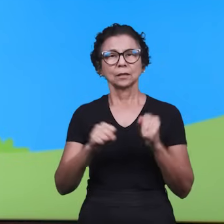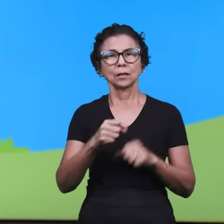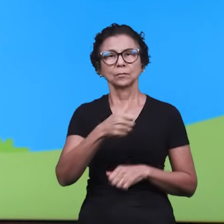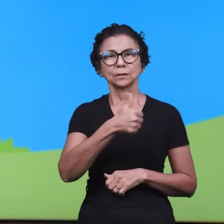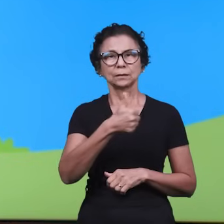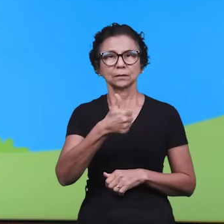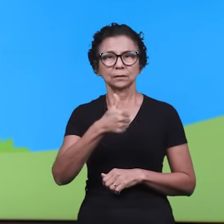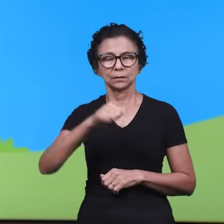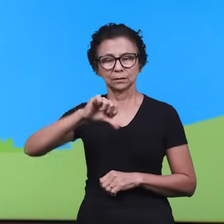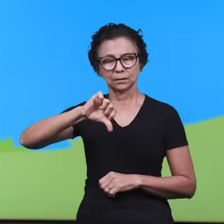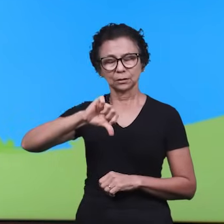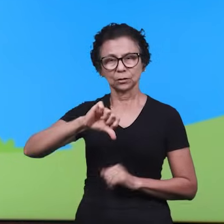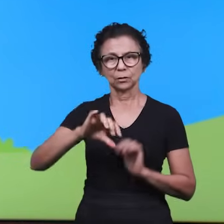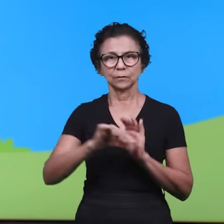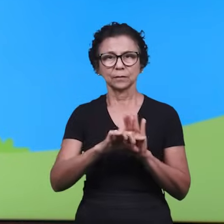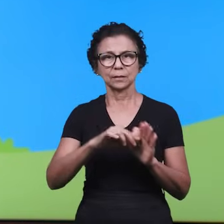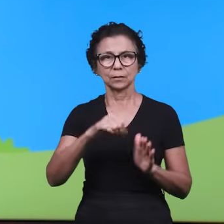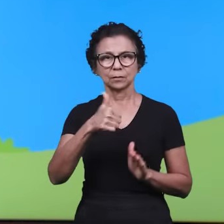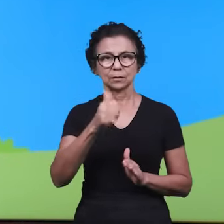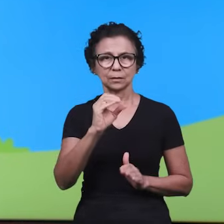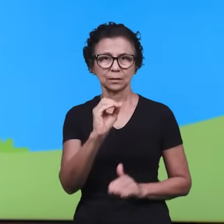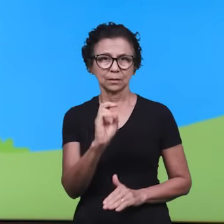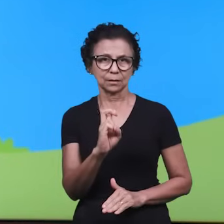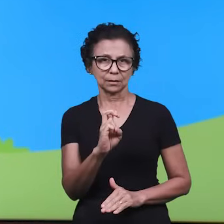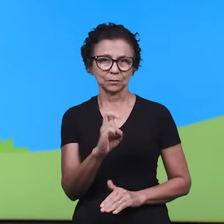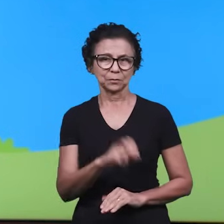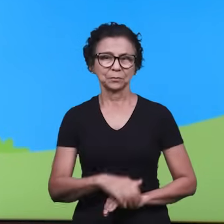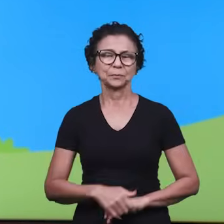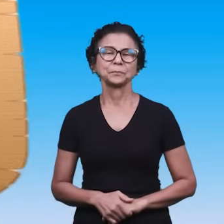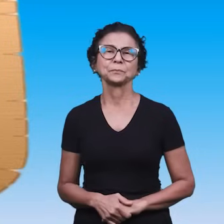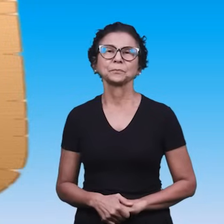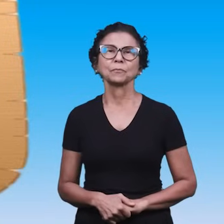Salmos 119, 105.